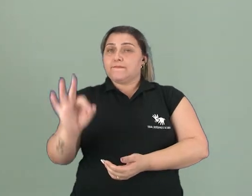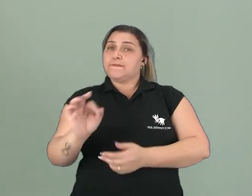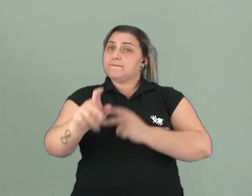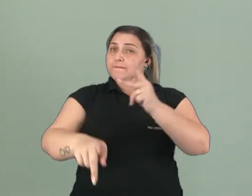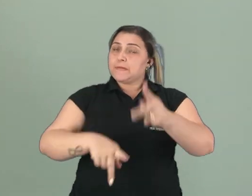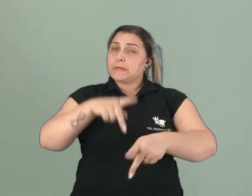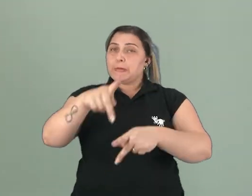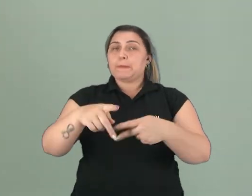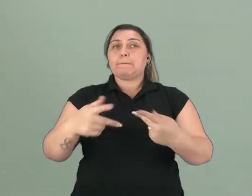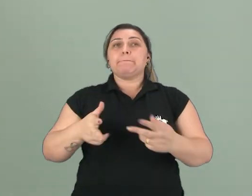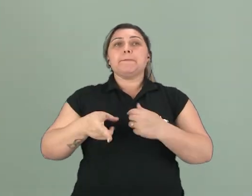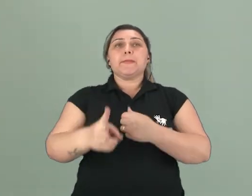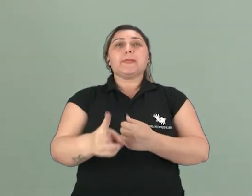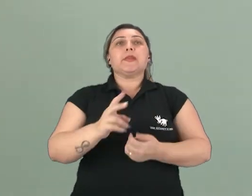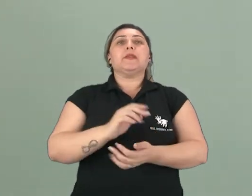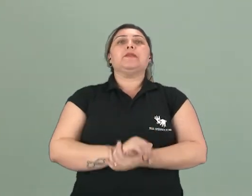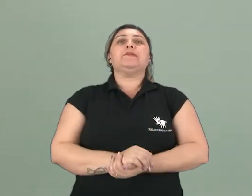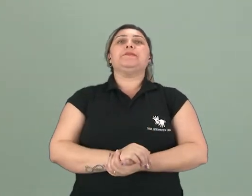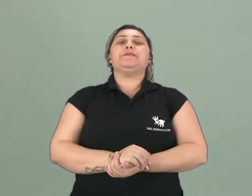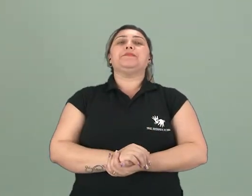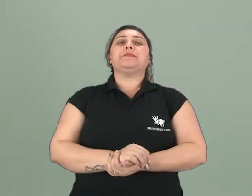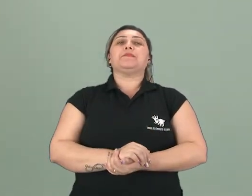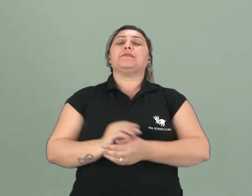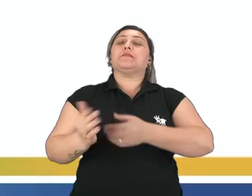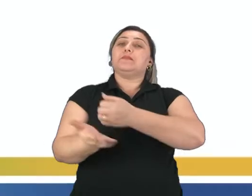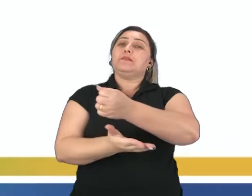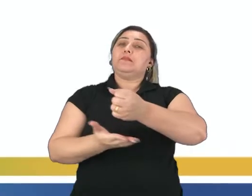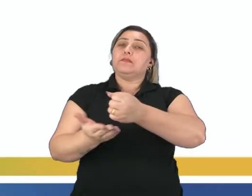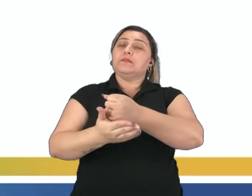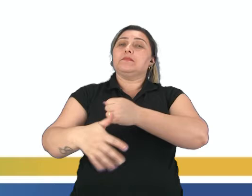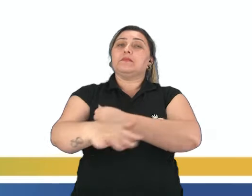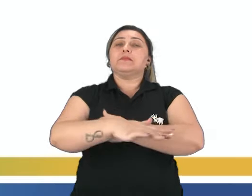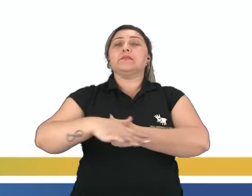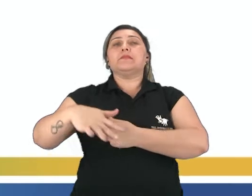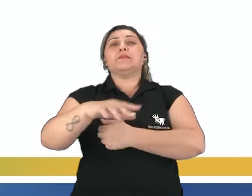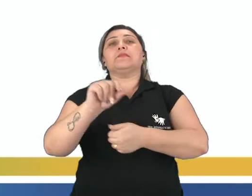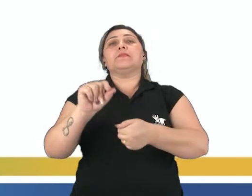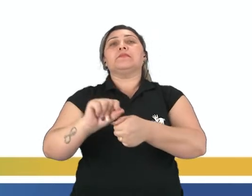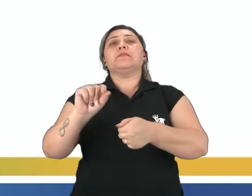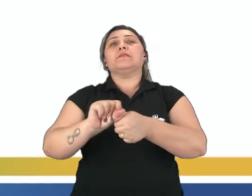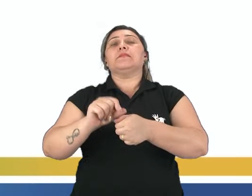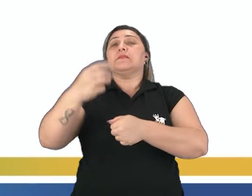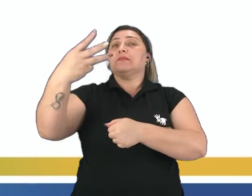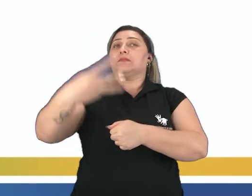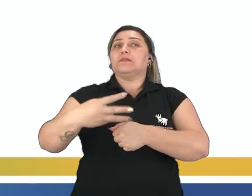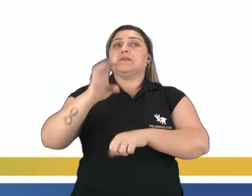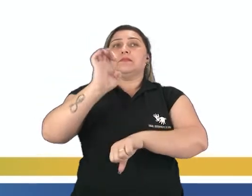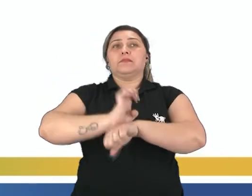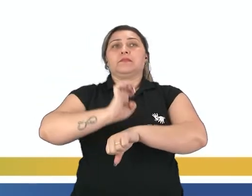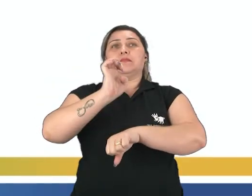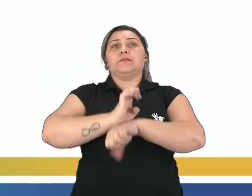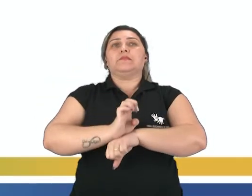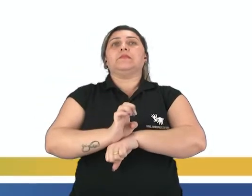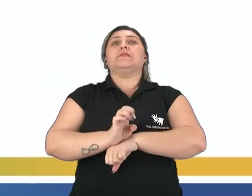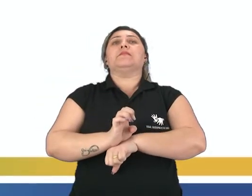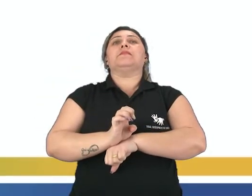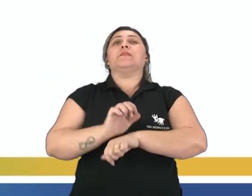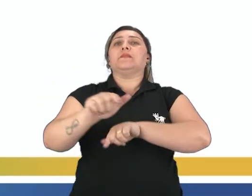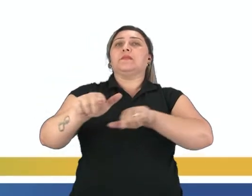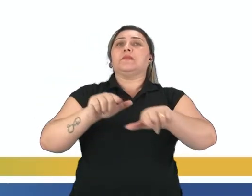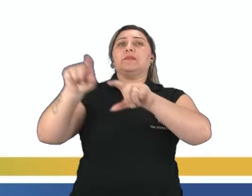certo? Continuando. A base da sociedade era formada pelo terceiro estado, que era composto